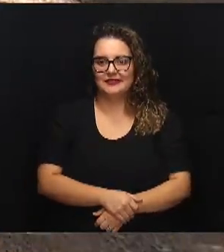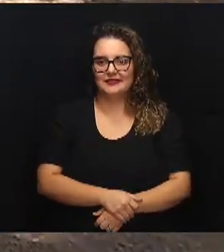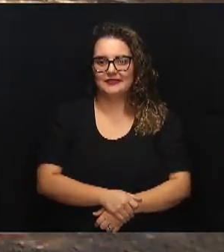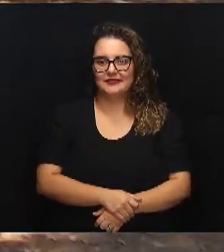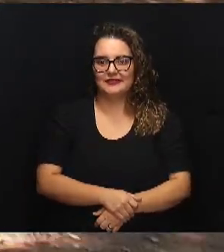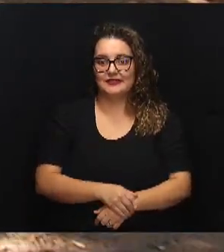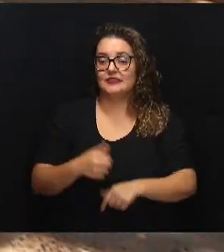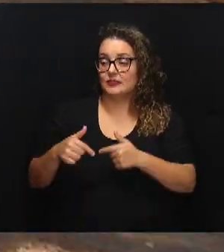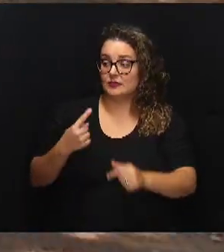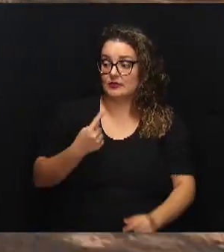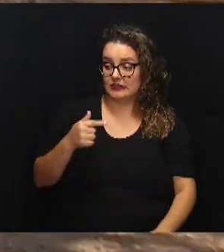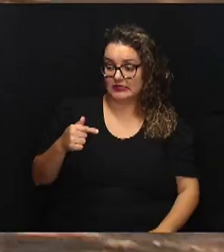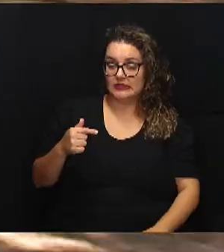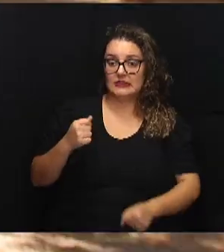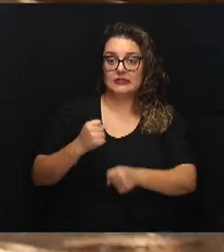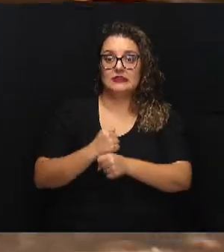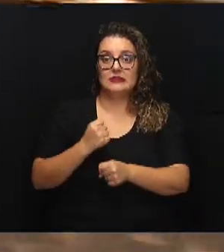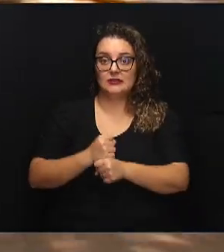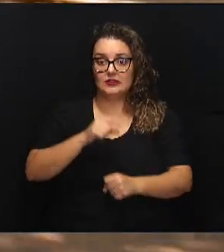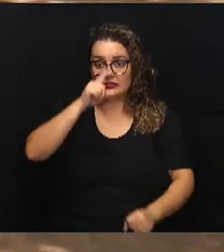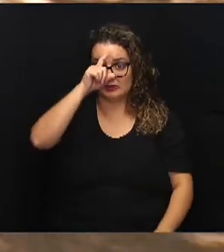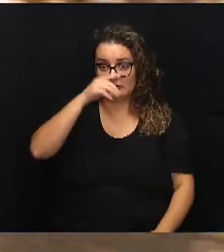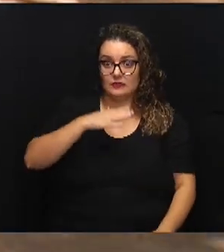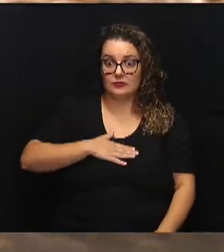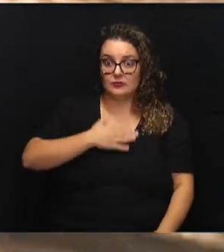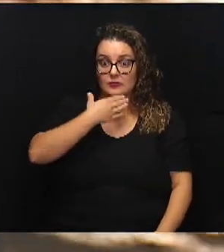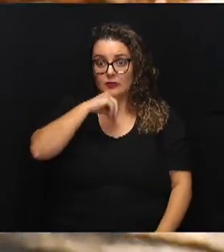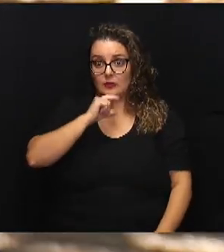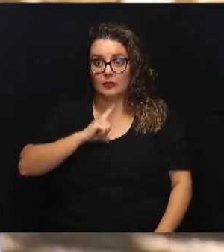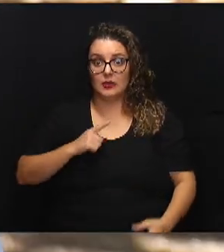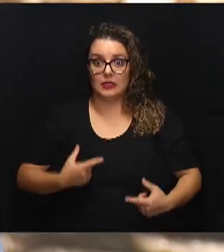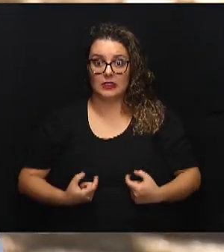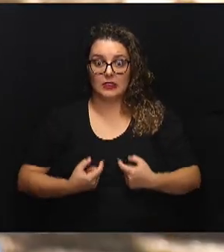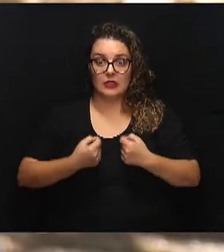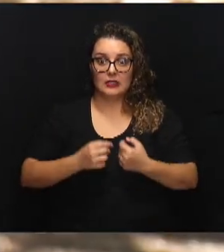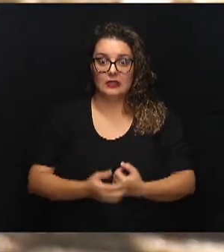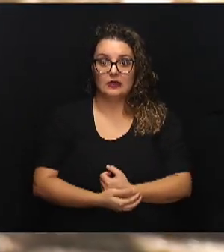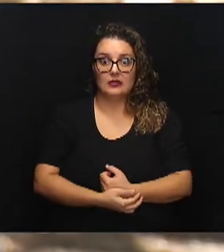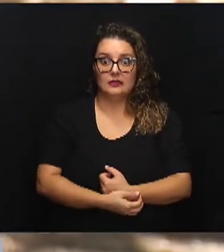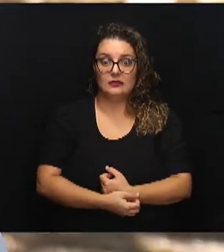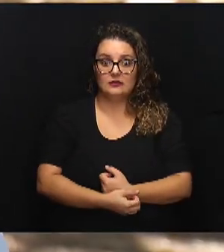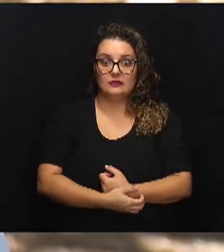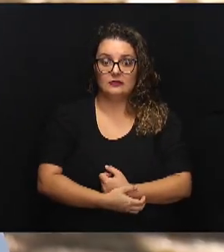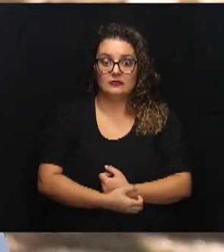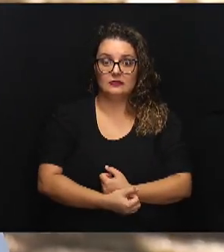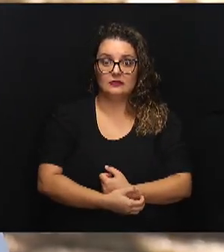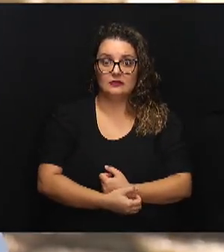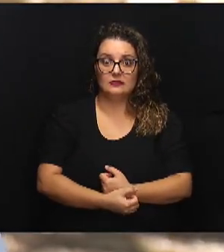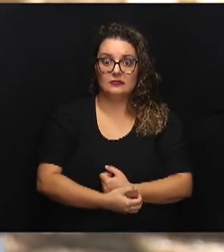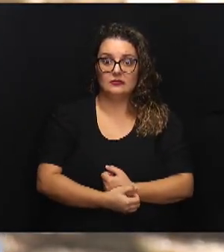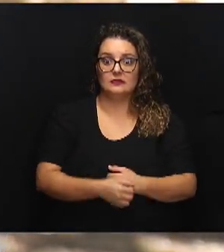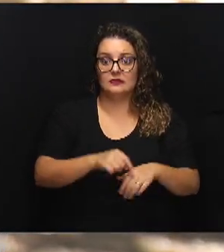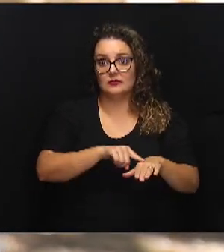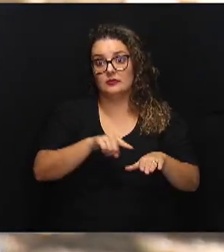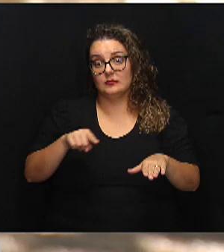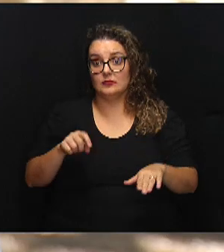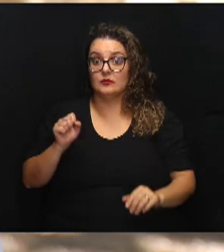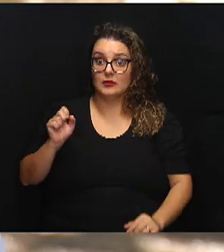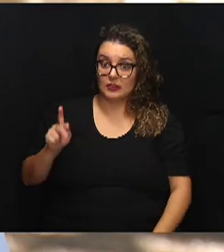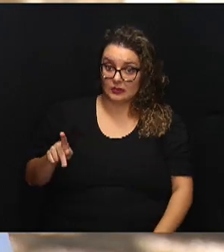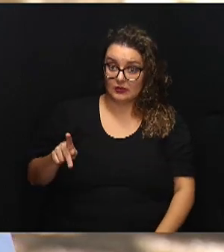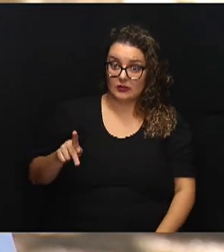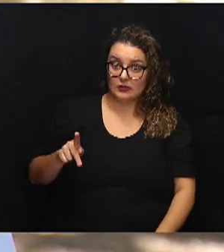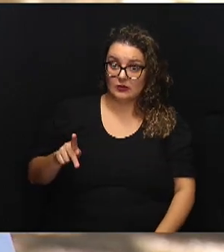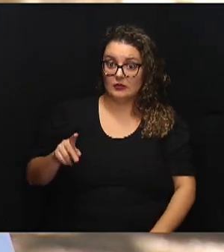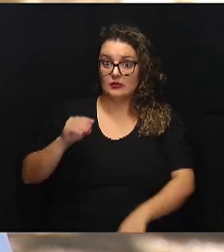trabalhei 17 anos no hospital, meu pai teve câncer, aí eu me afastei por aposentadoria e fui